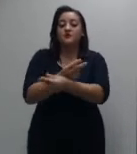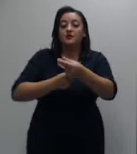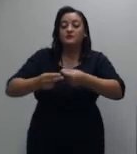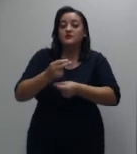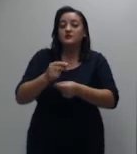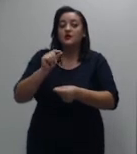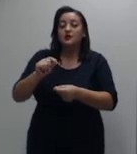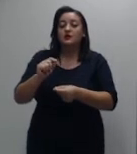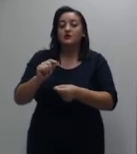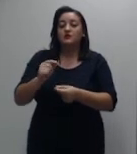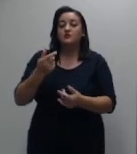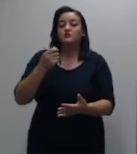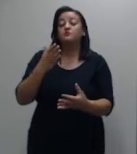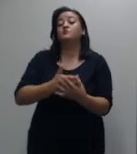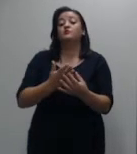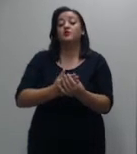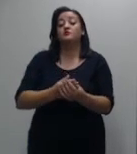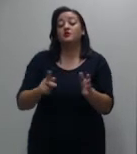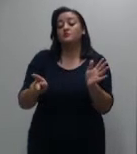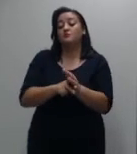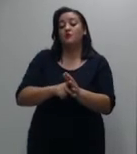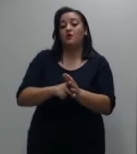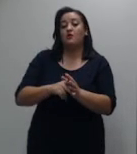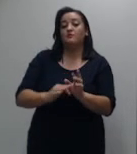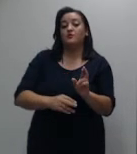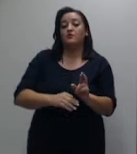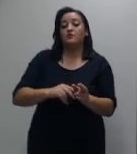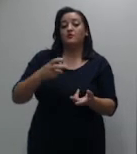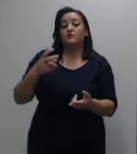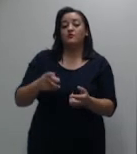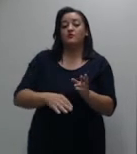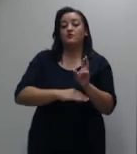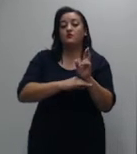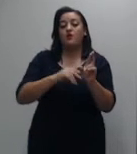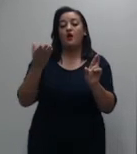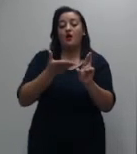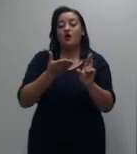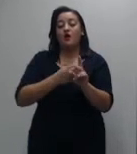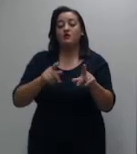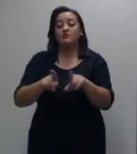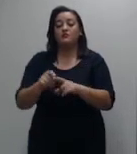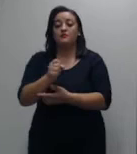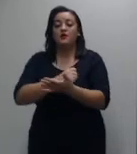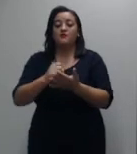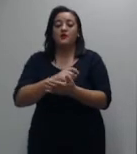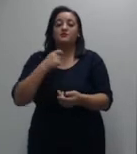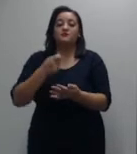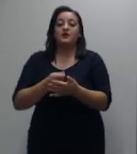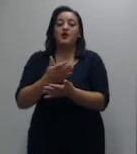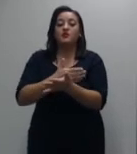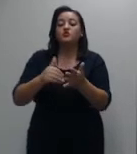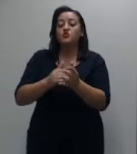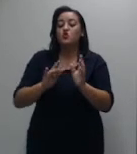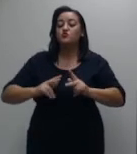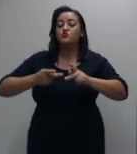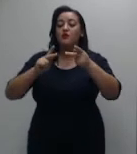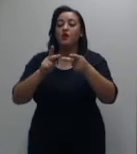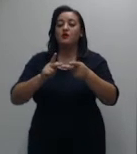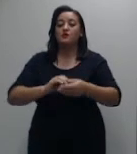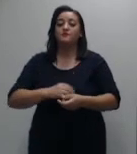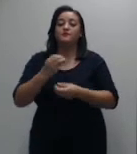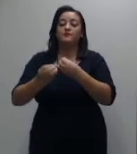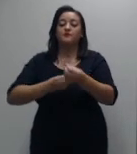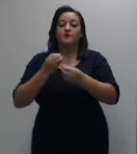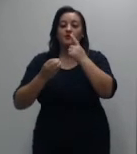da ação ao véu e ser taxado e pago em base de indenização Total ou não